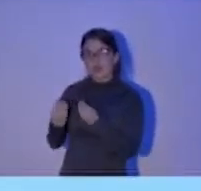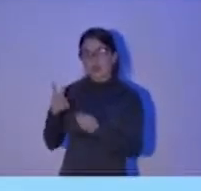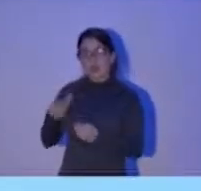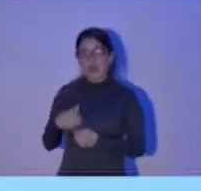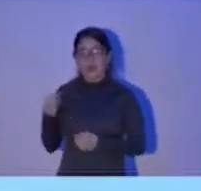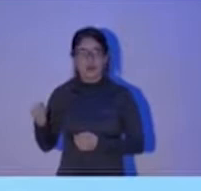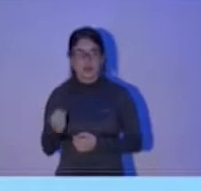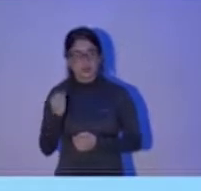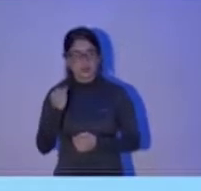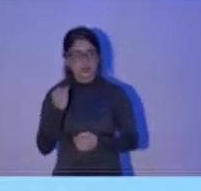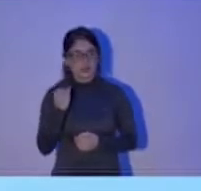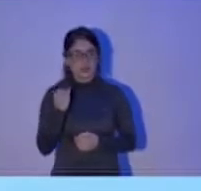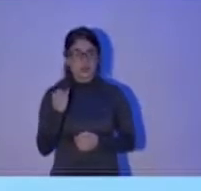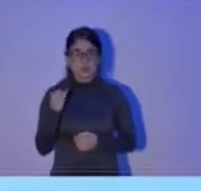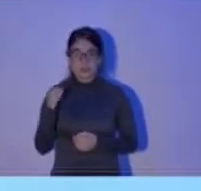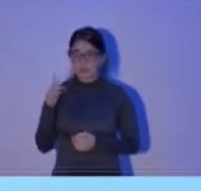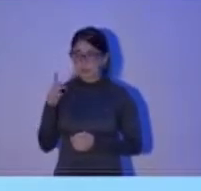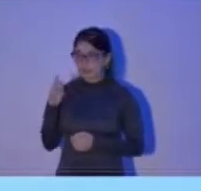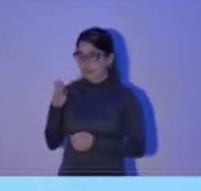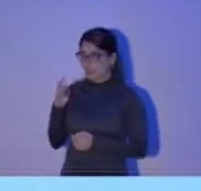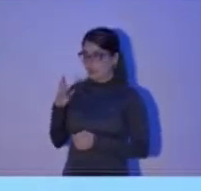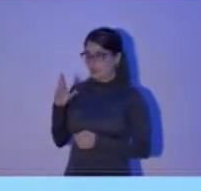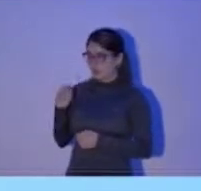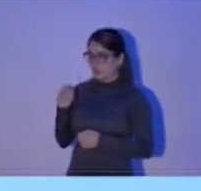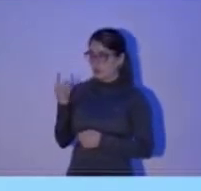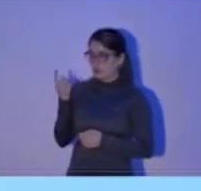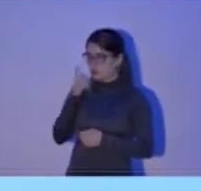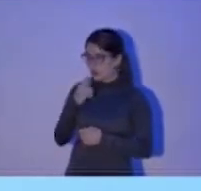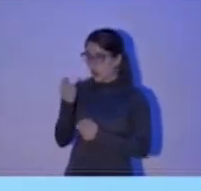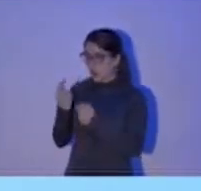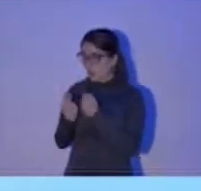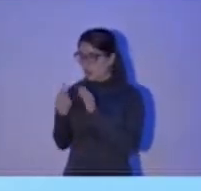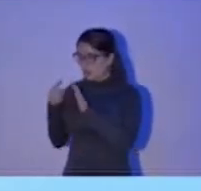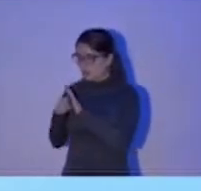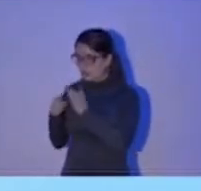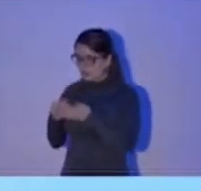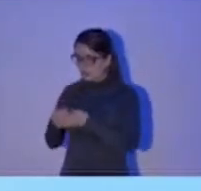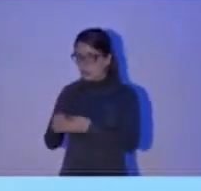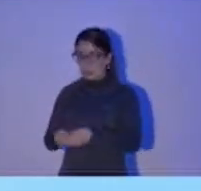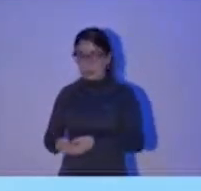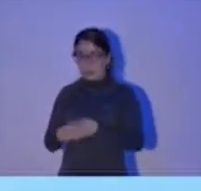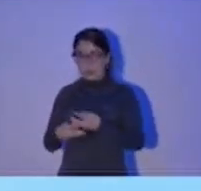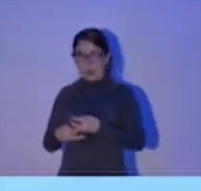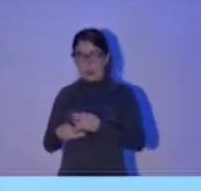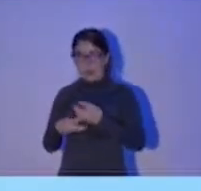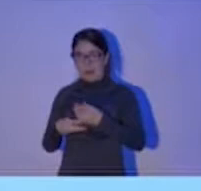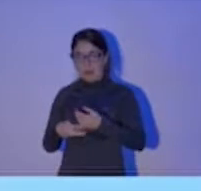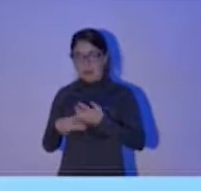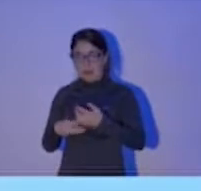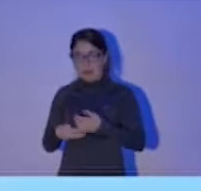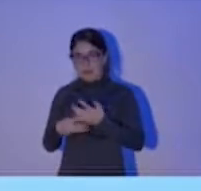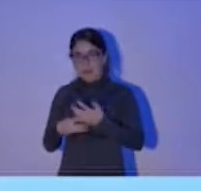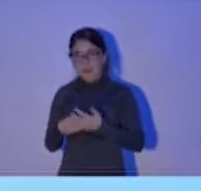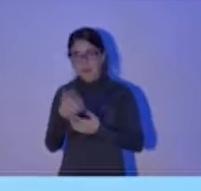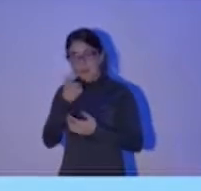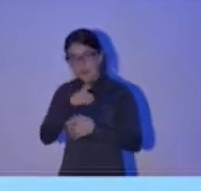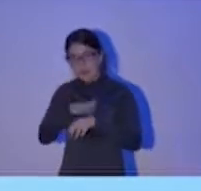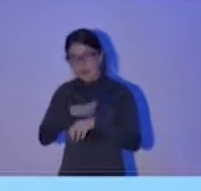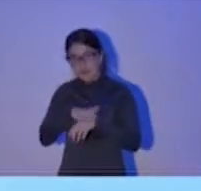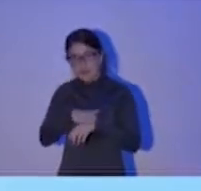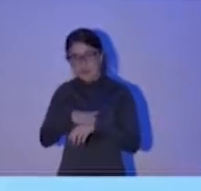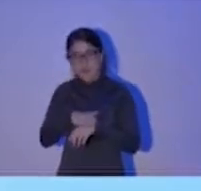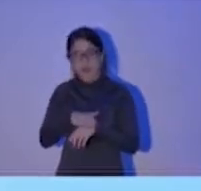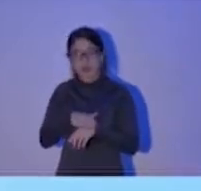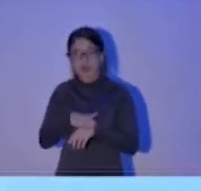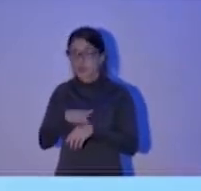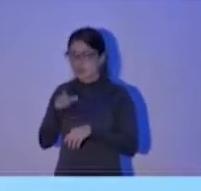importante. Pedro, para a gente conseguir fazer algumas das muitas perguntas que estão aqui e ter tempo para elas, eu vou.